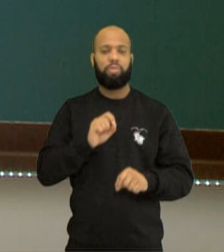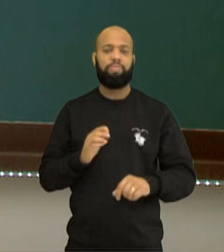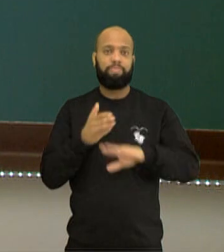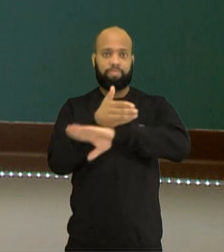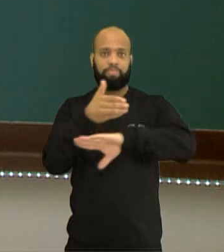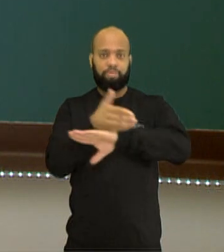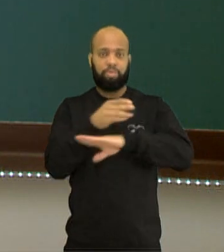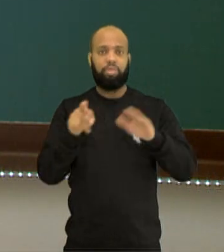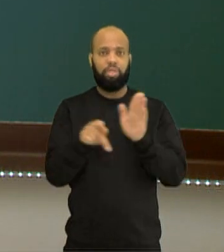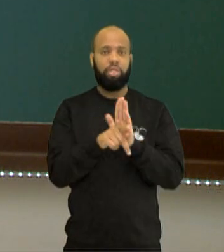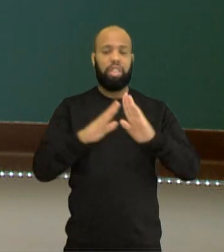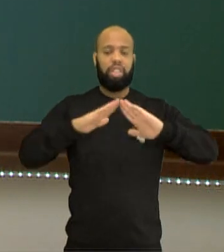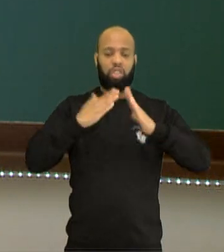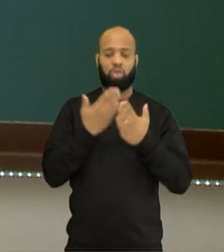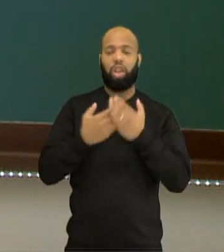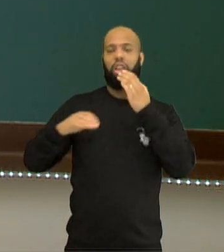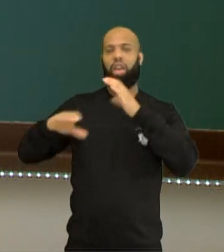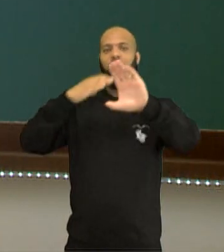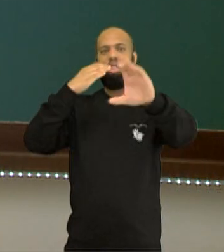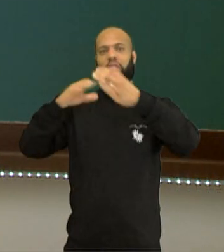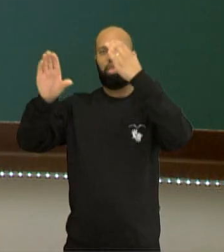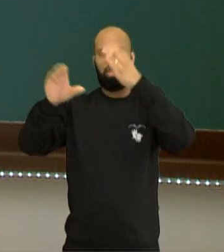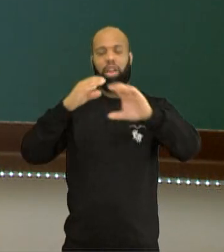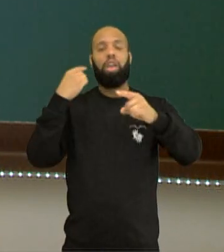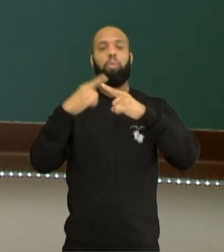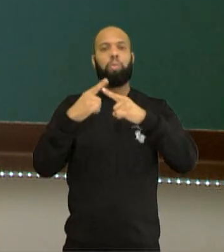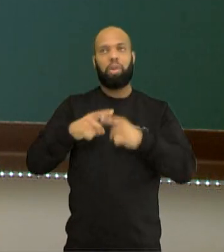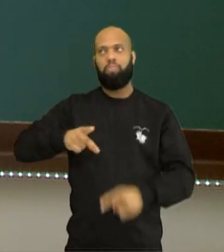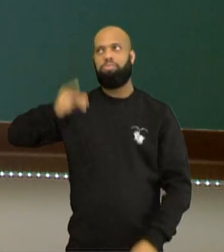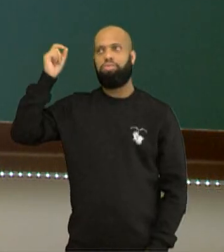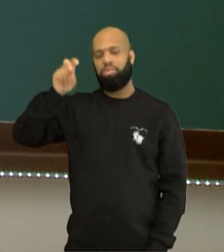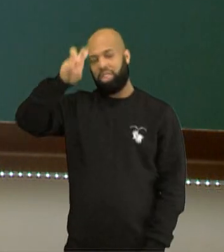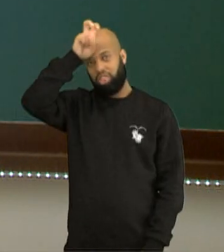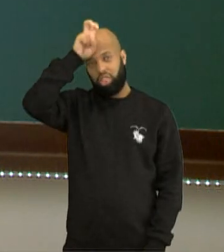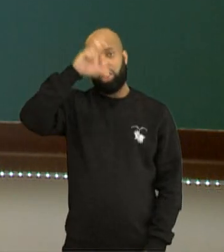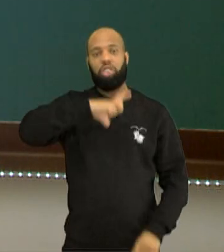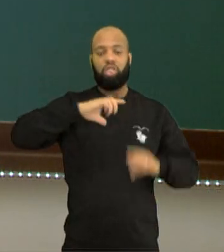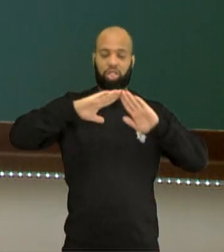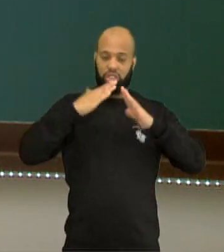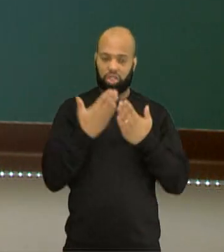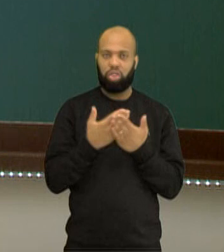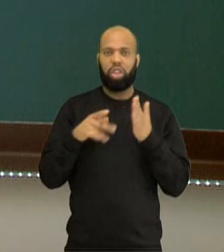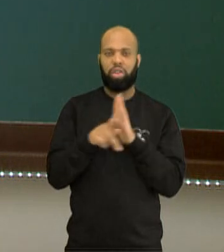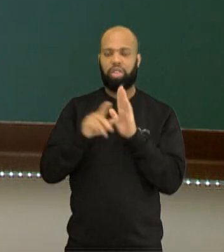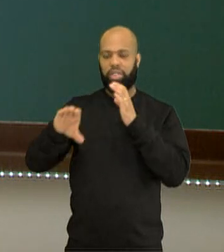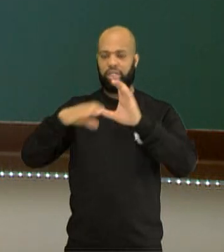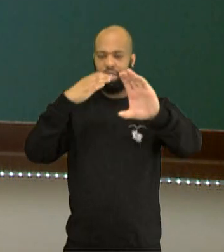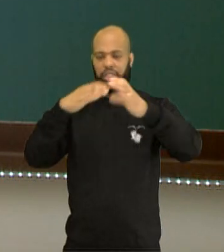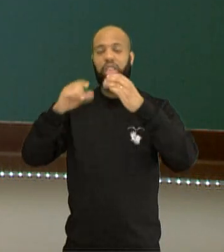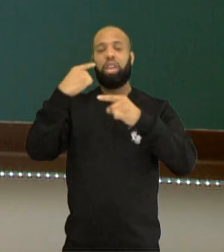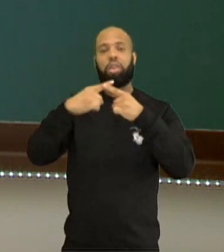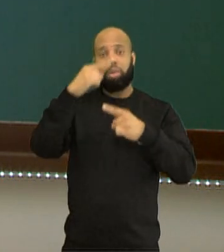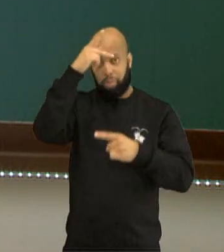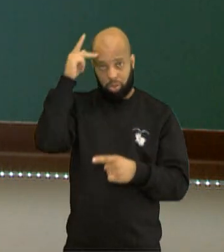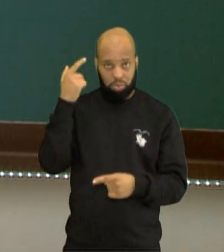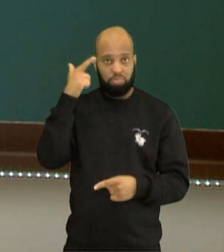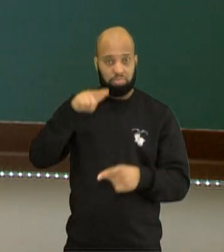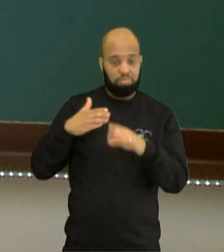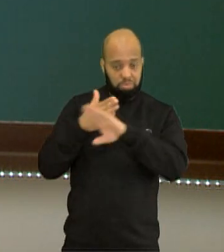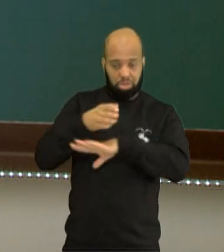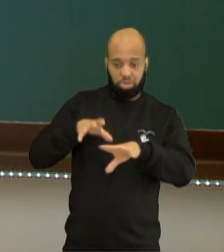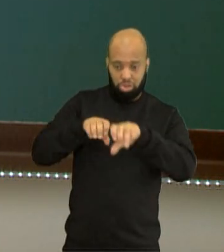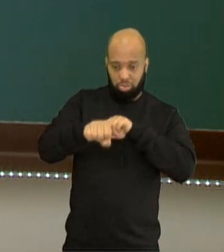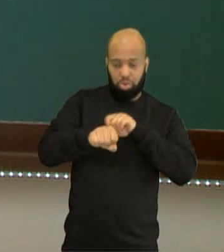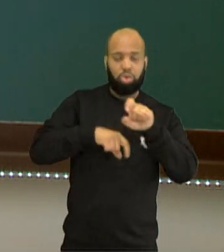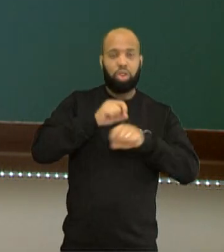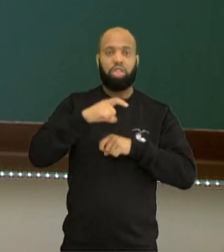escolas de canto. Lembrando que no Egito Antigo existiam escolas de canto. E essas escolas de canto, as pessoas que saíam dessas escolas, elas eram muito